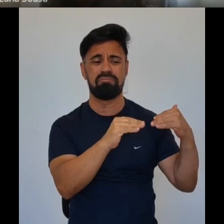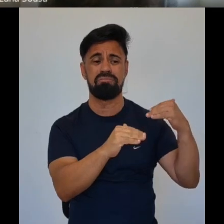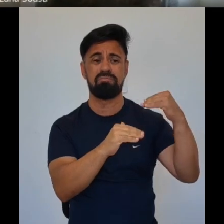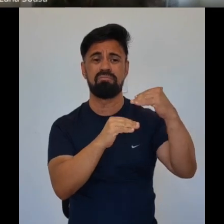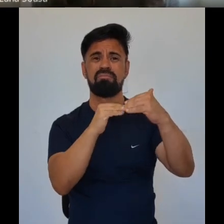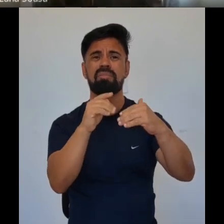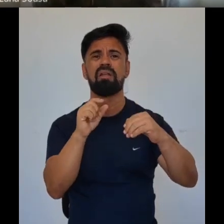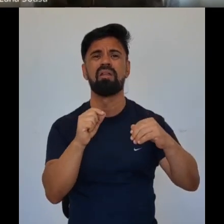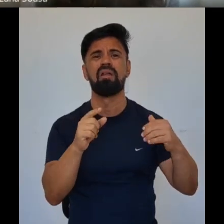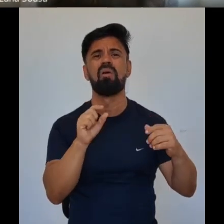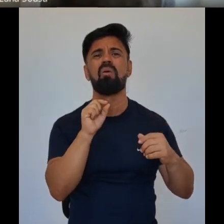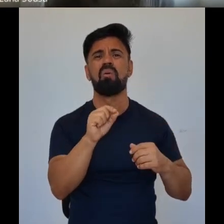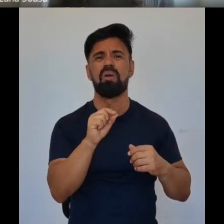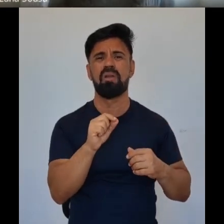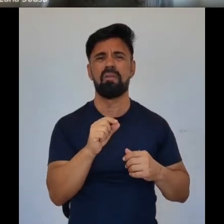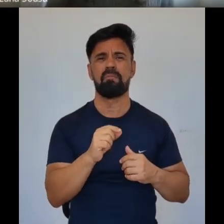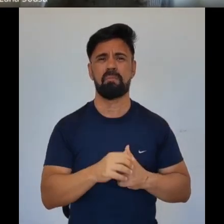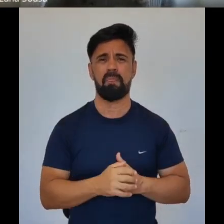em emergências também.